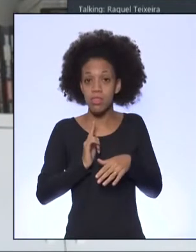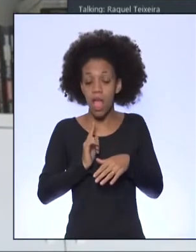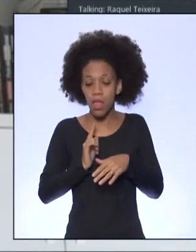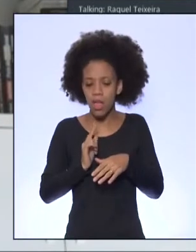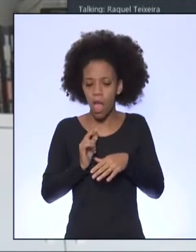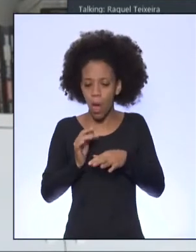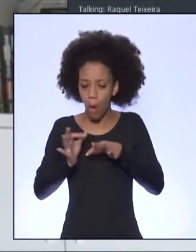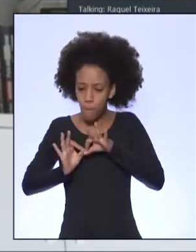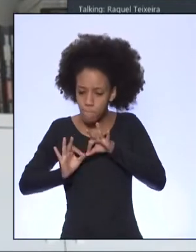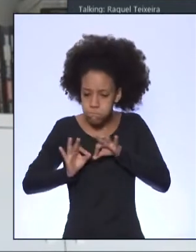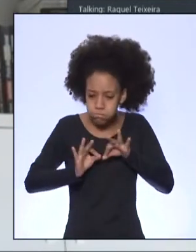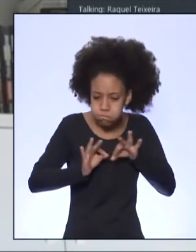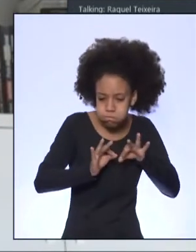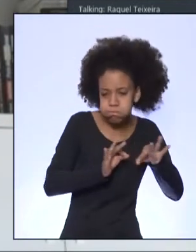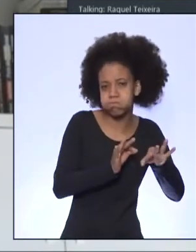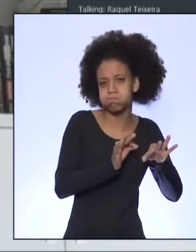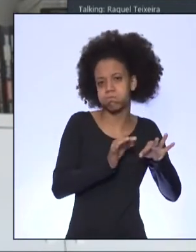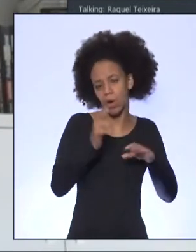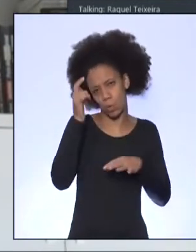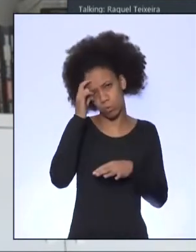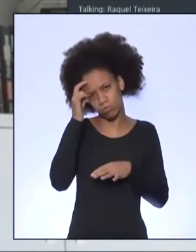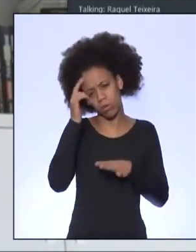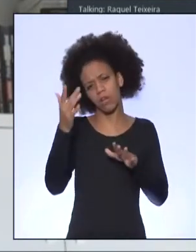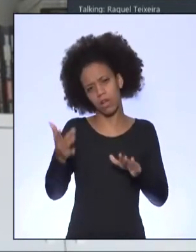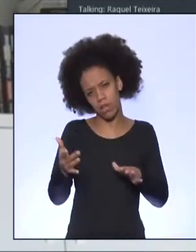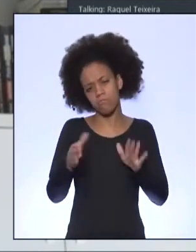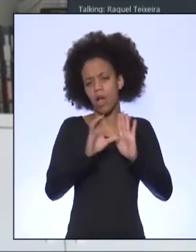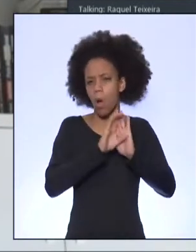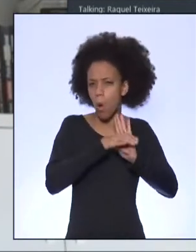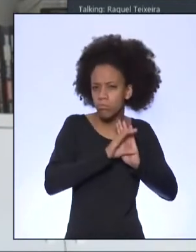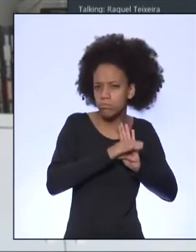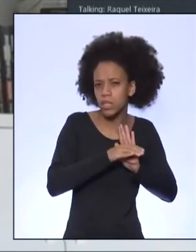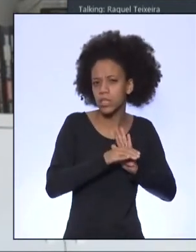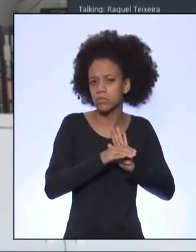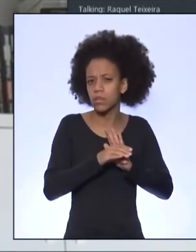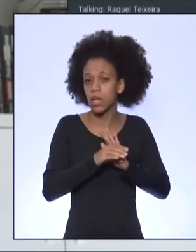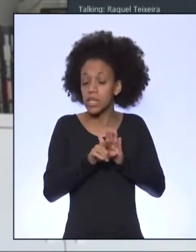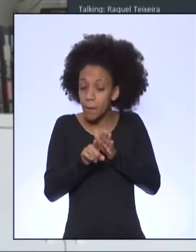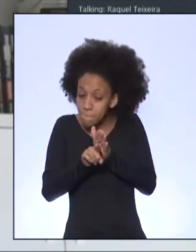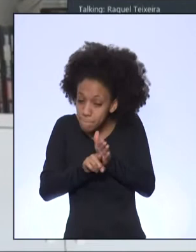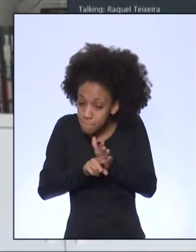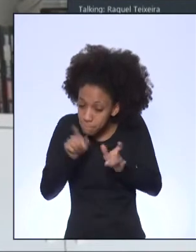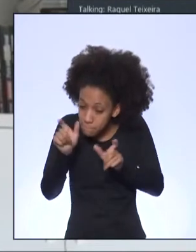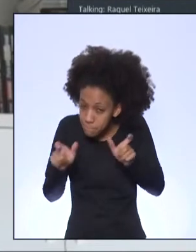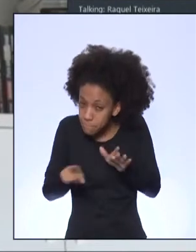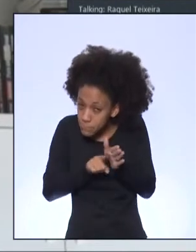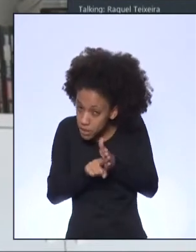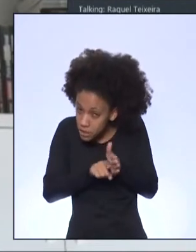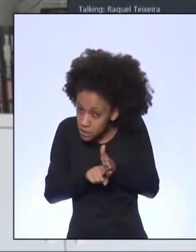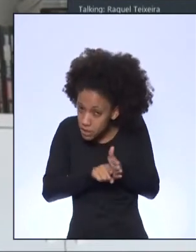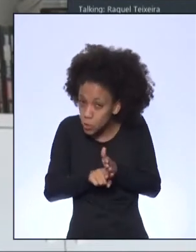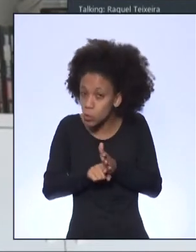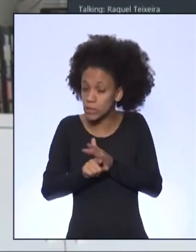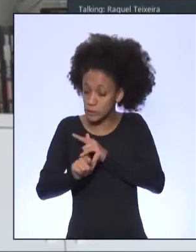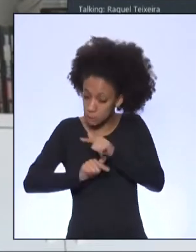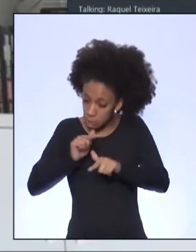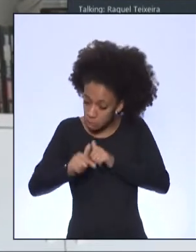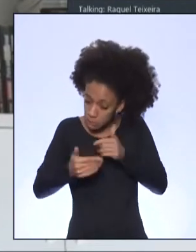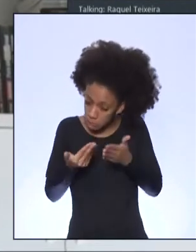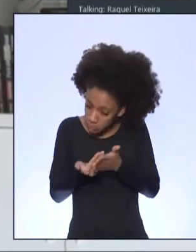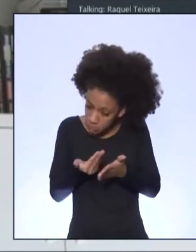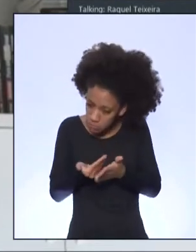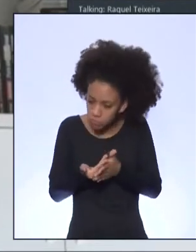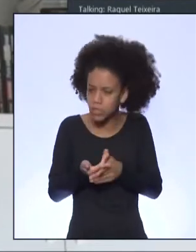educação, que tem um conselho consultivo que é composto de pesquisadores e gestores.